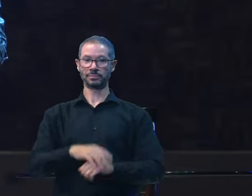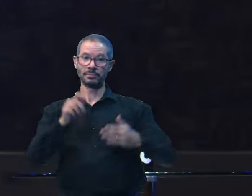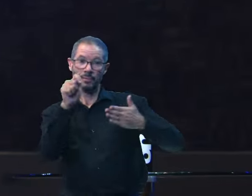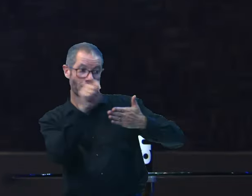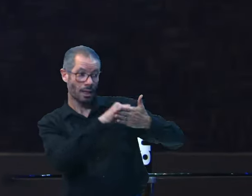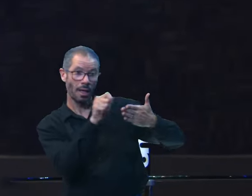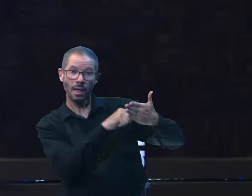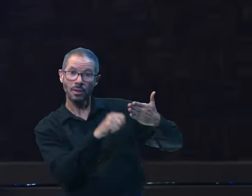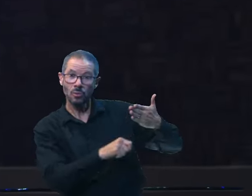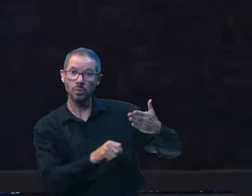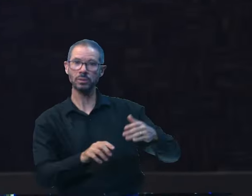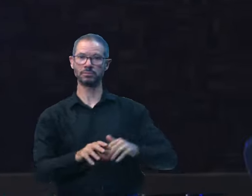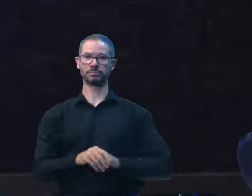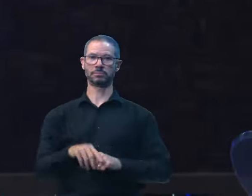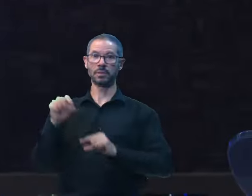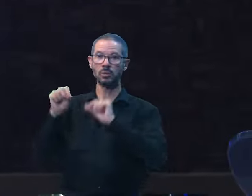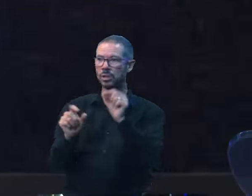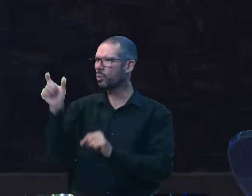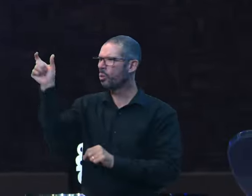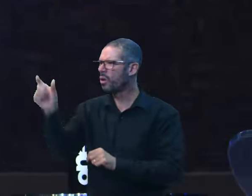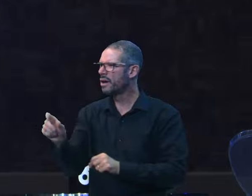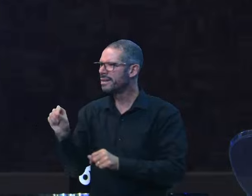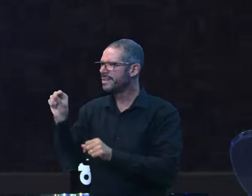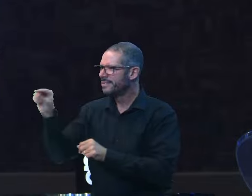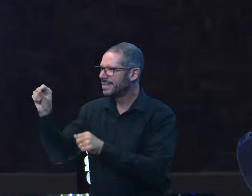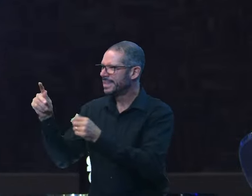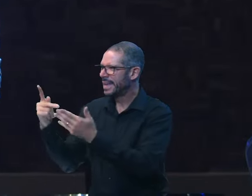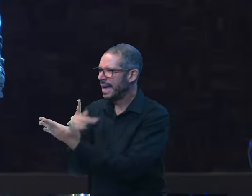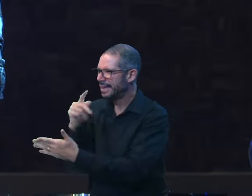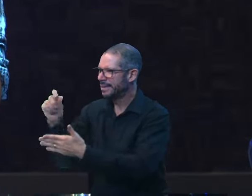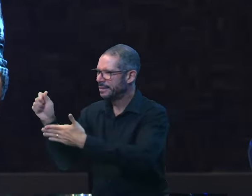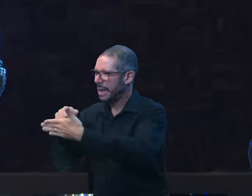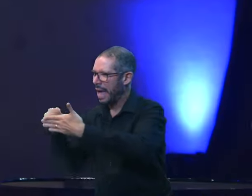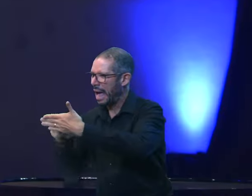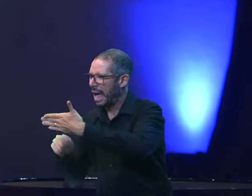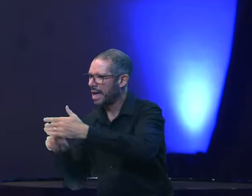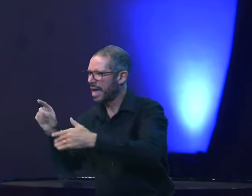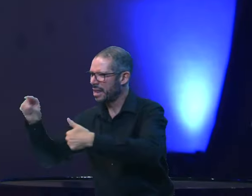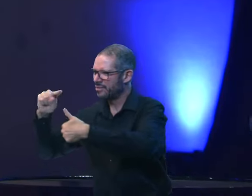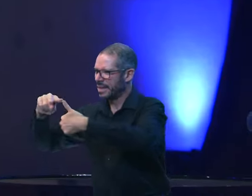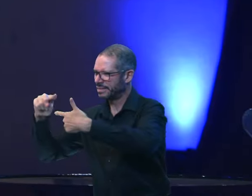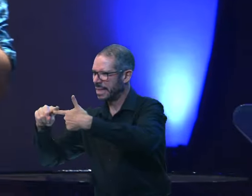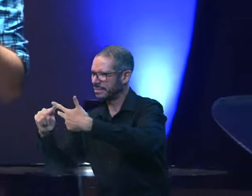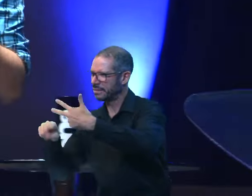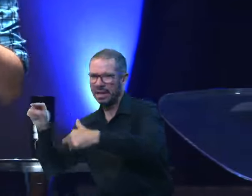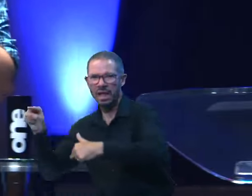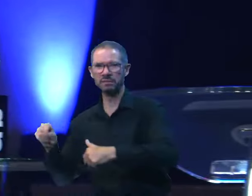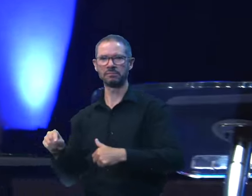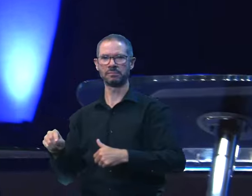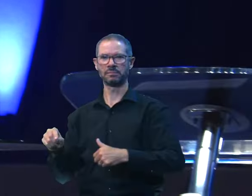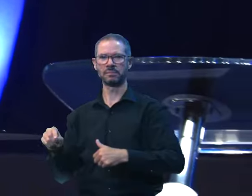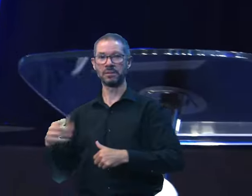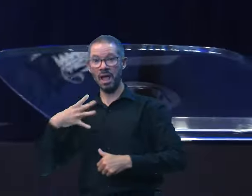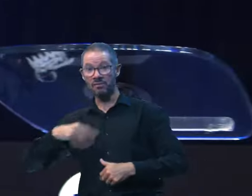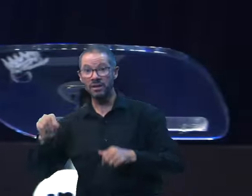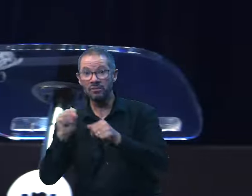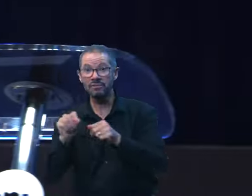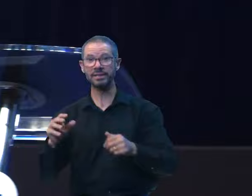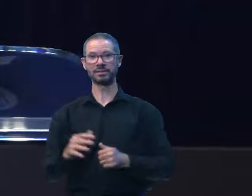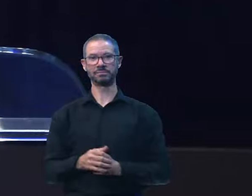Anota o que o outro fez. Não, mas ele fez isso, ele fez aquilo. É isso que o filho